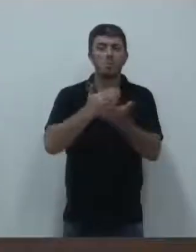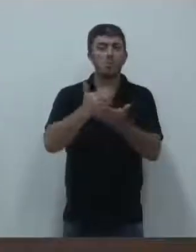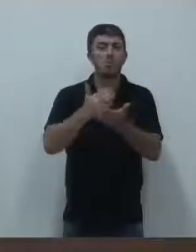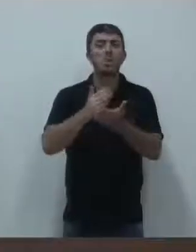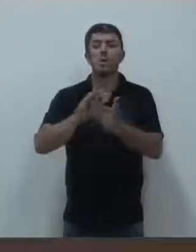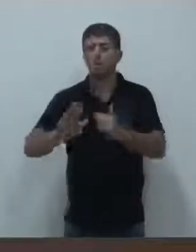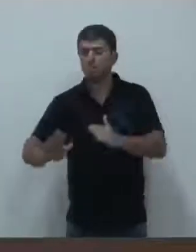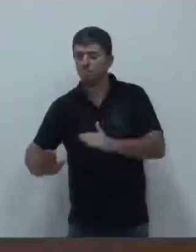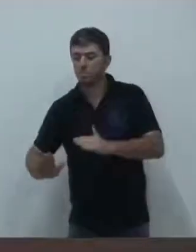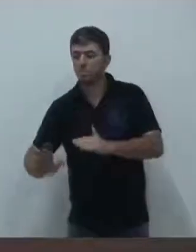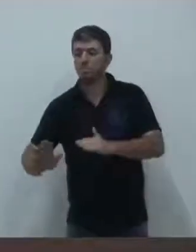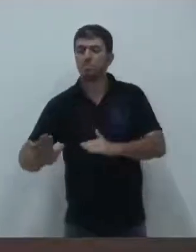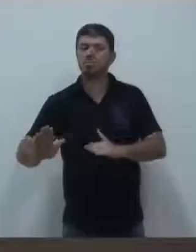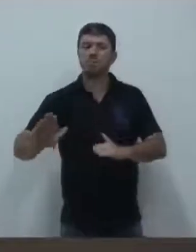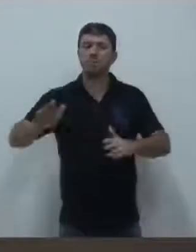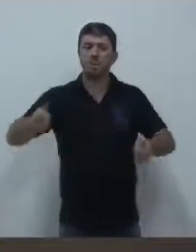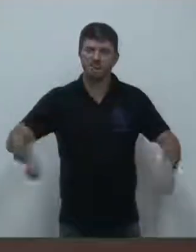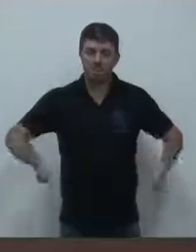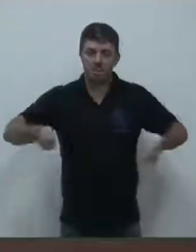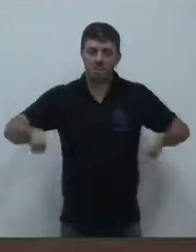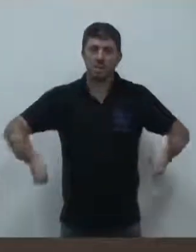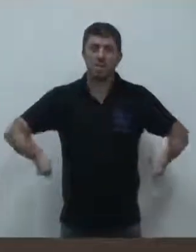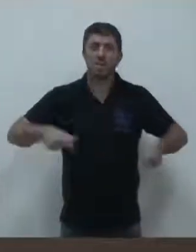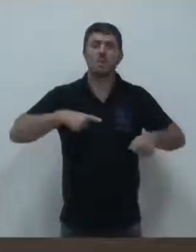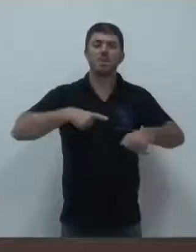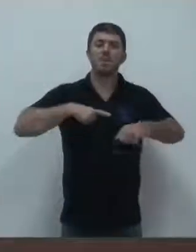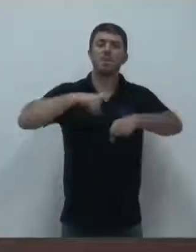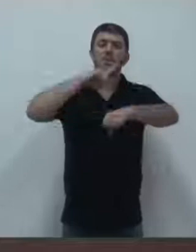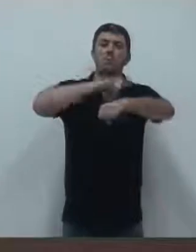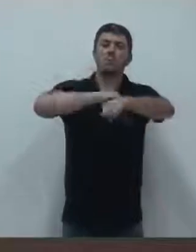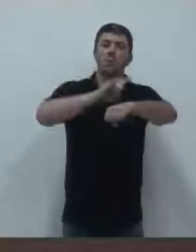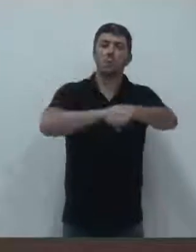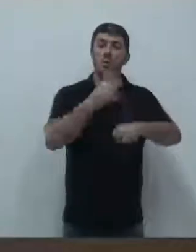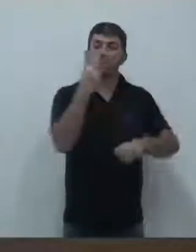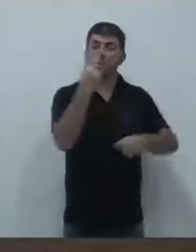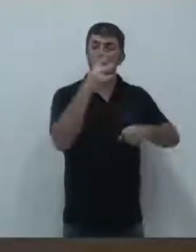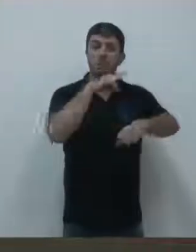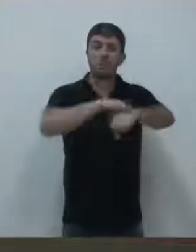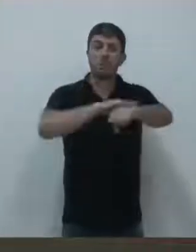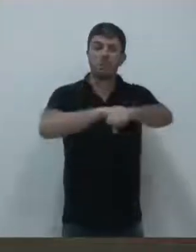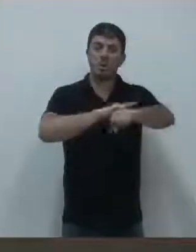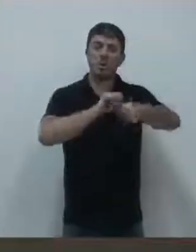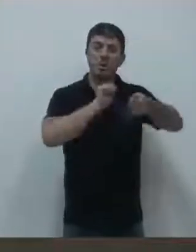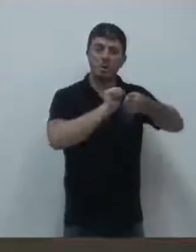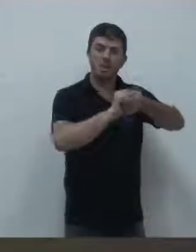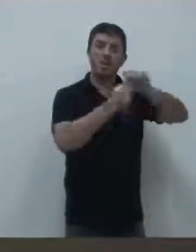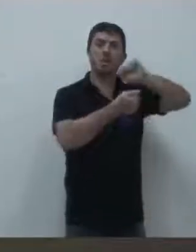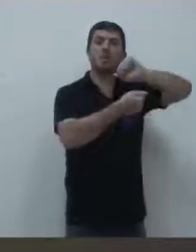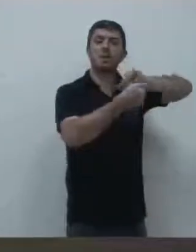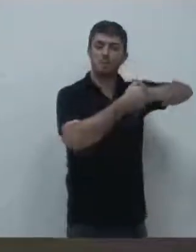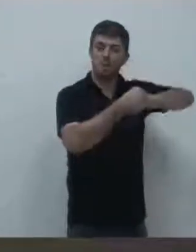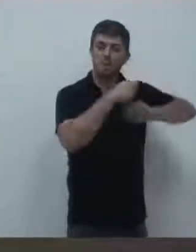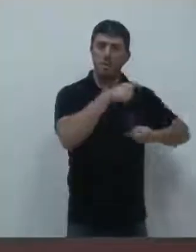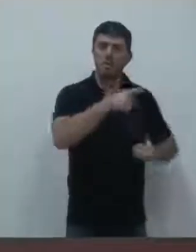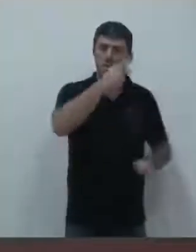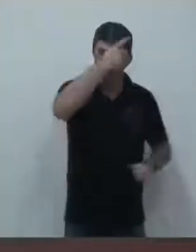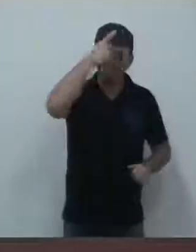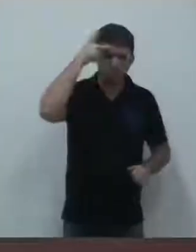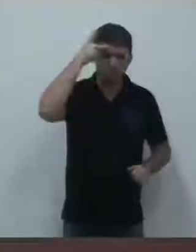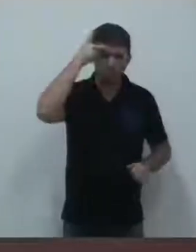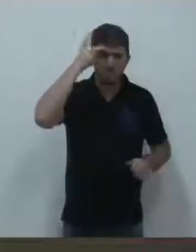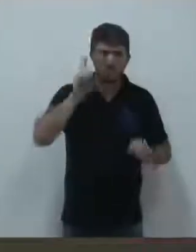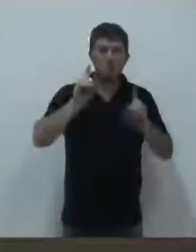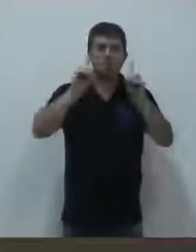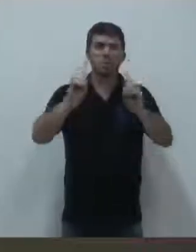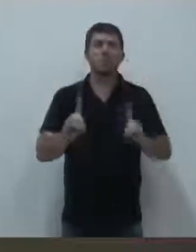2 banheiros adaptados para as pessoas com deficiência. Então, o meu apelo é que seja